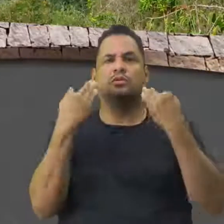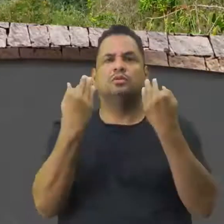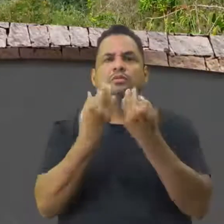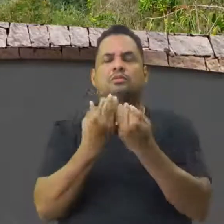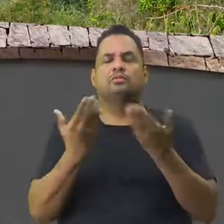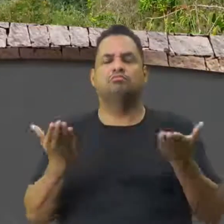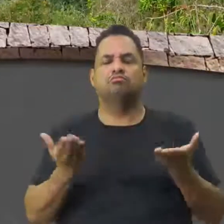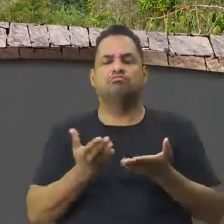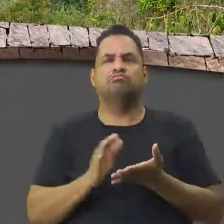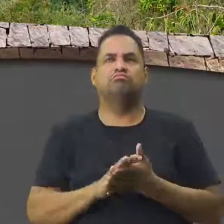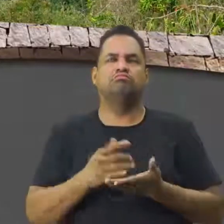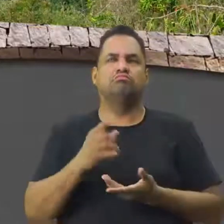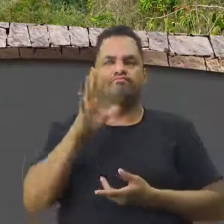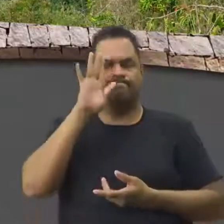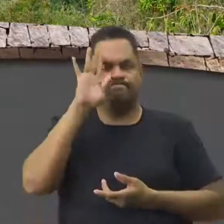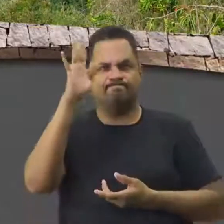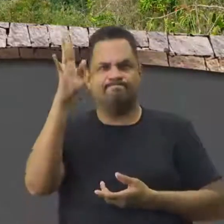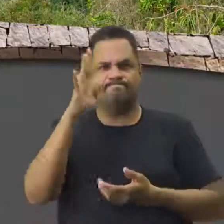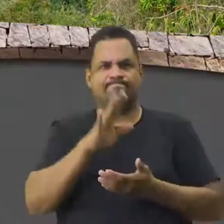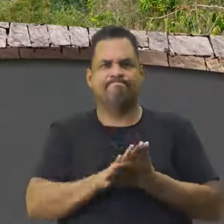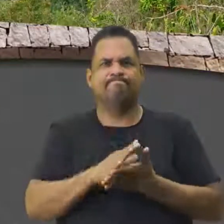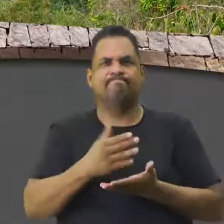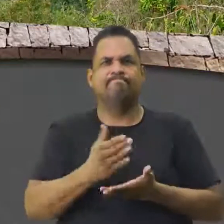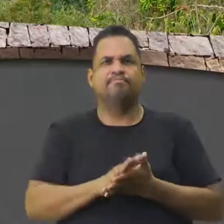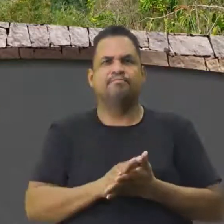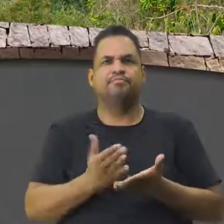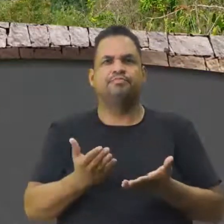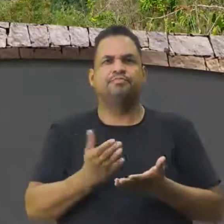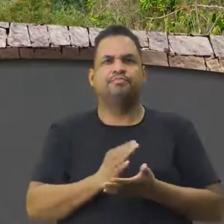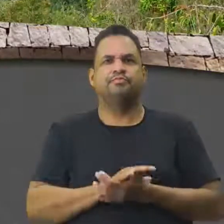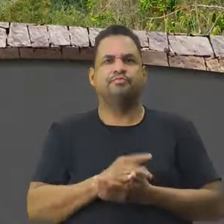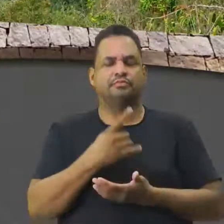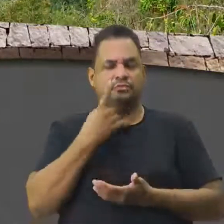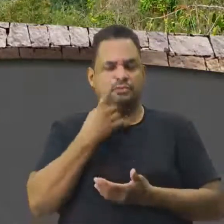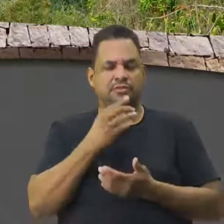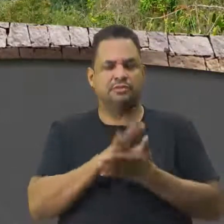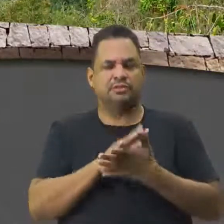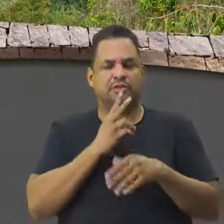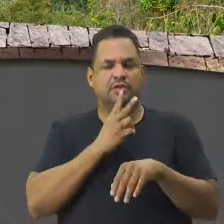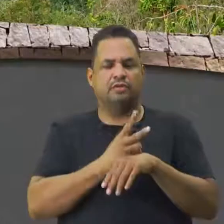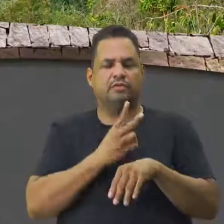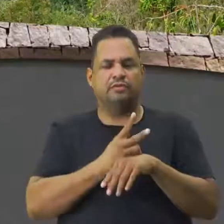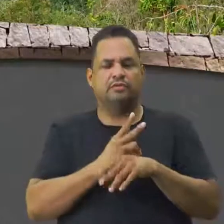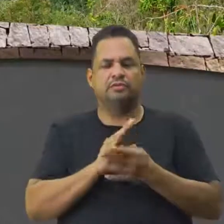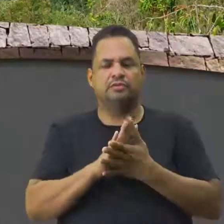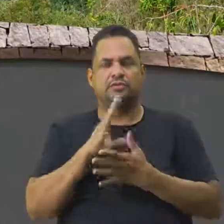só vocês, por isso que eu tenho pedido para vocês assistirem o filme Nas Cinzas da Floresta,